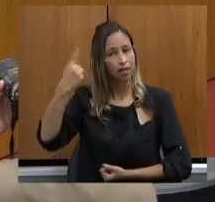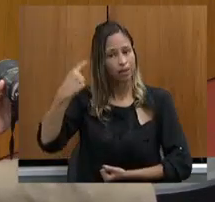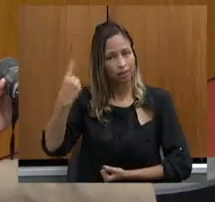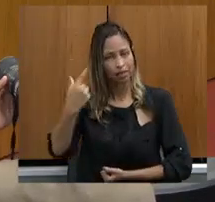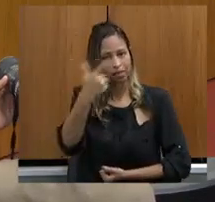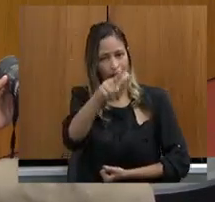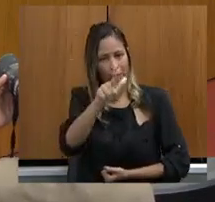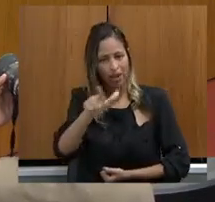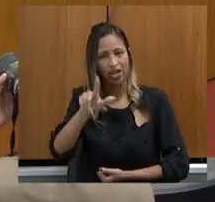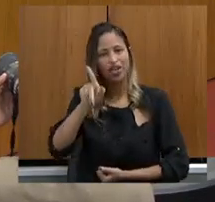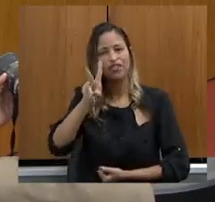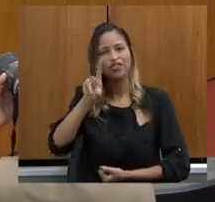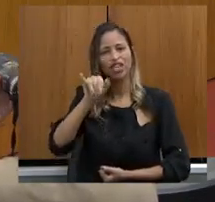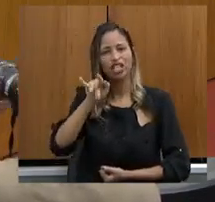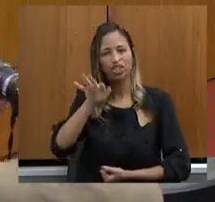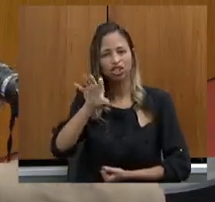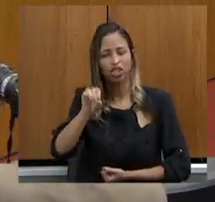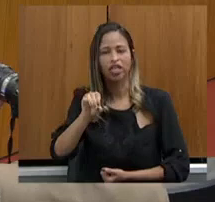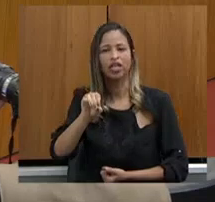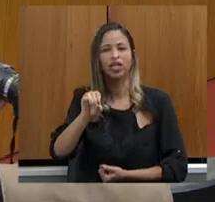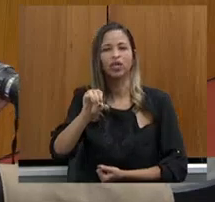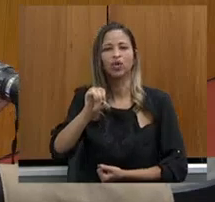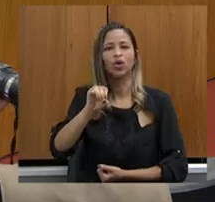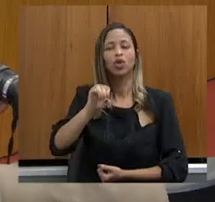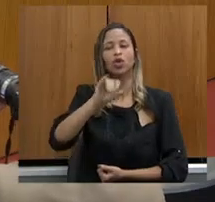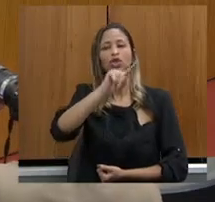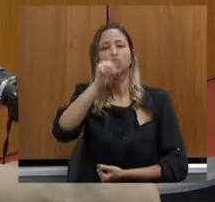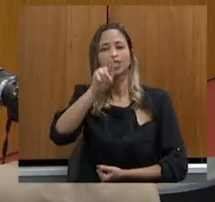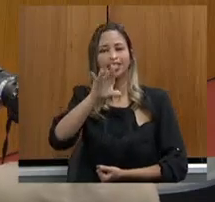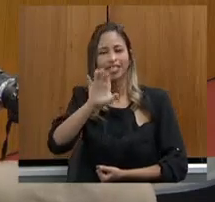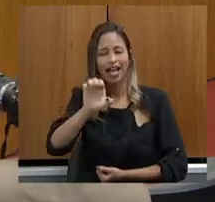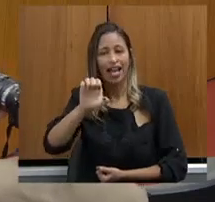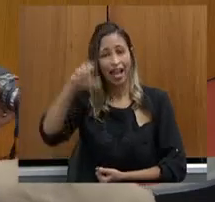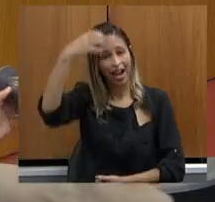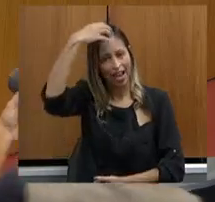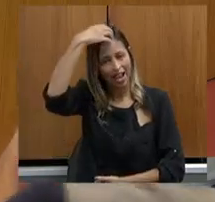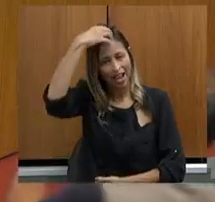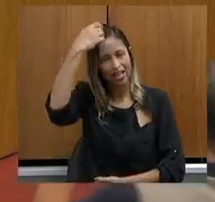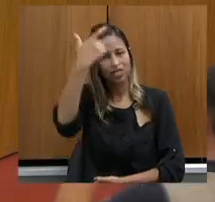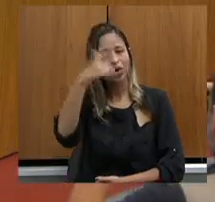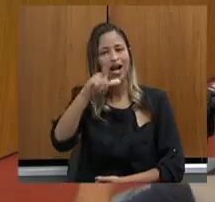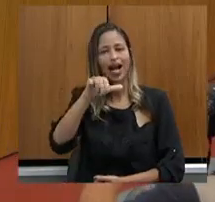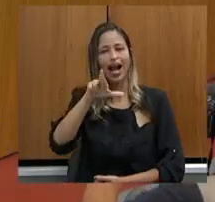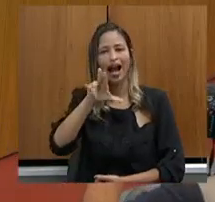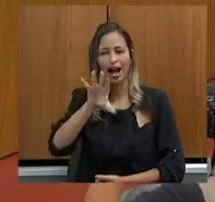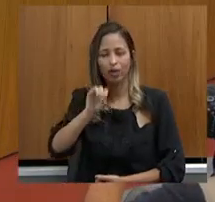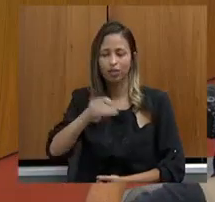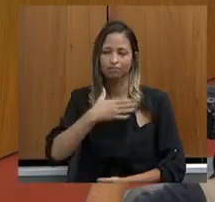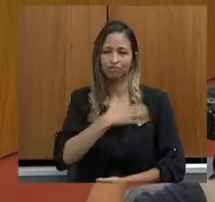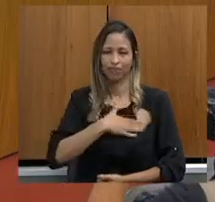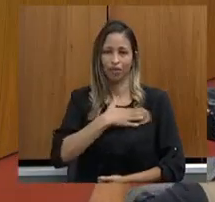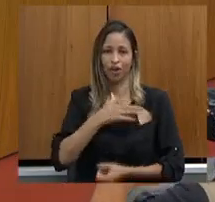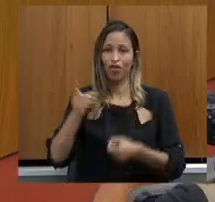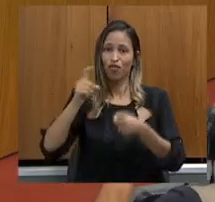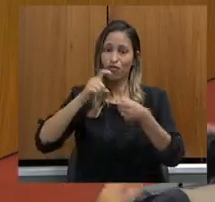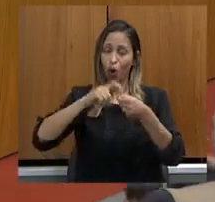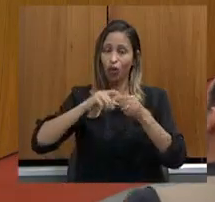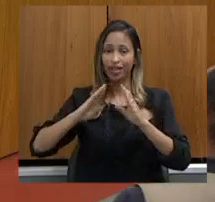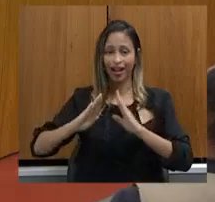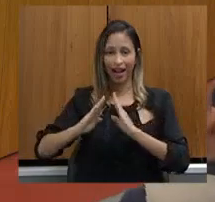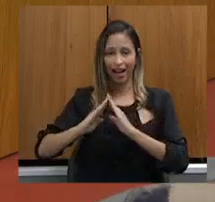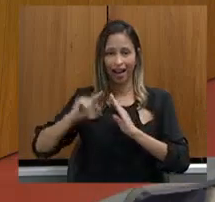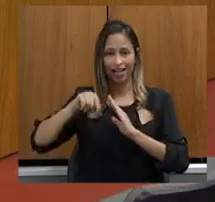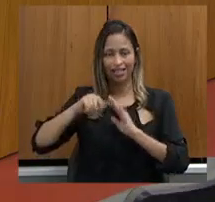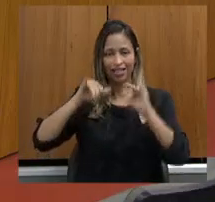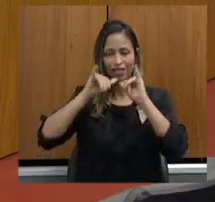Deputado Virgílio Guimarães Deputado Zé Reis Deputado Antônio Carlos Arantes é um prazer estar de volta aqui nessa casa e